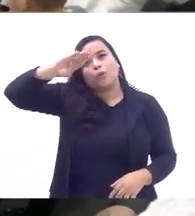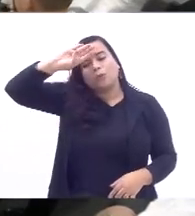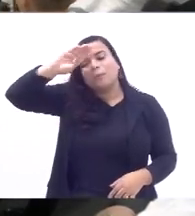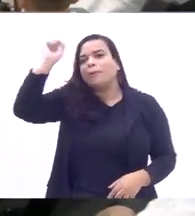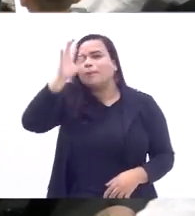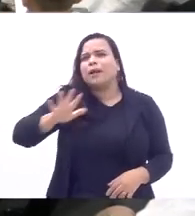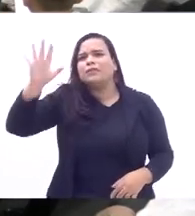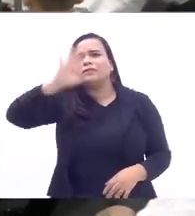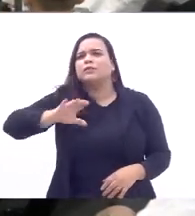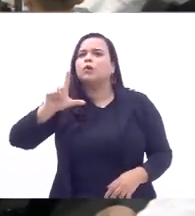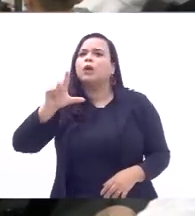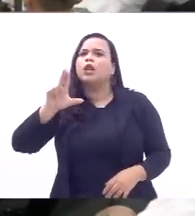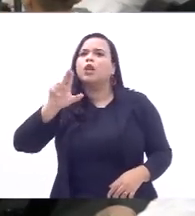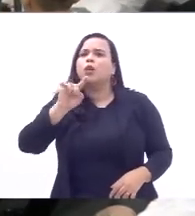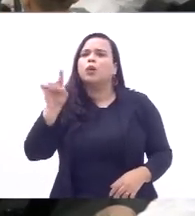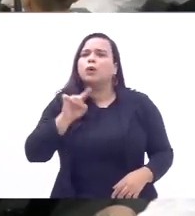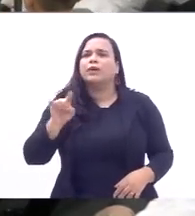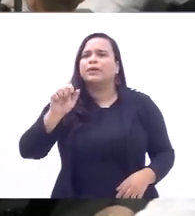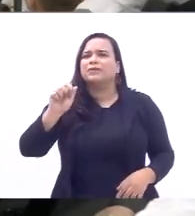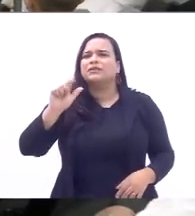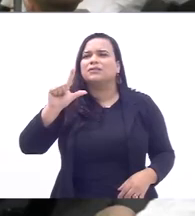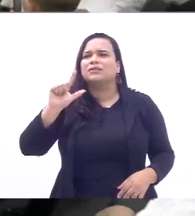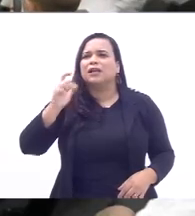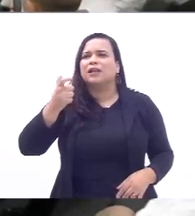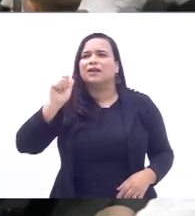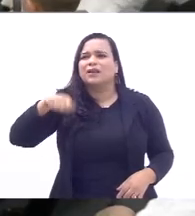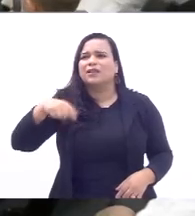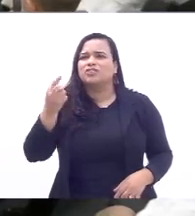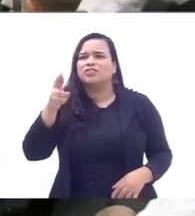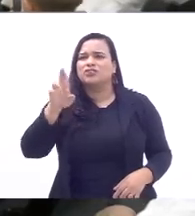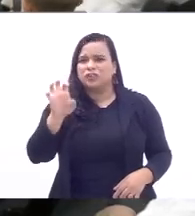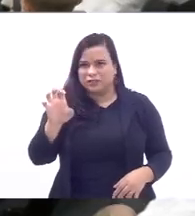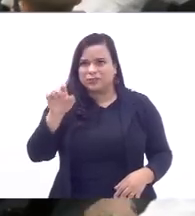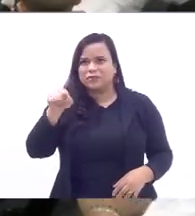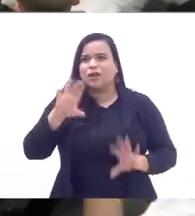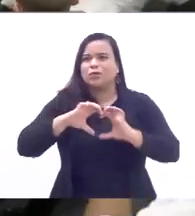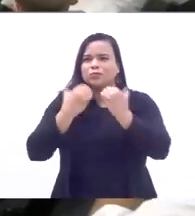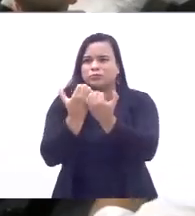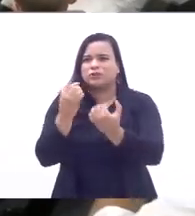Alexandre Gonçalves da Silva, comunidade Fanilorum.